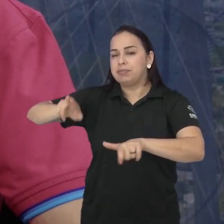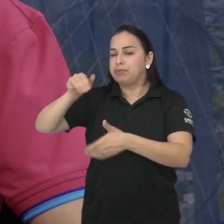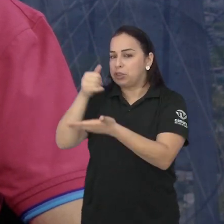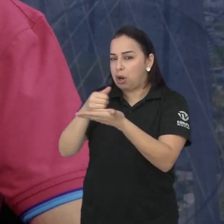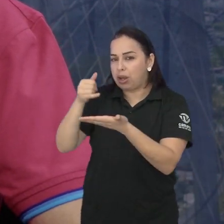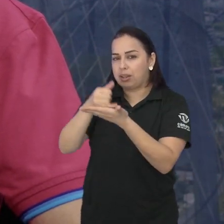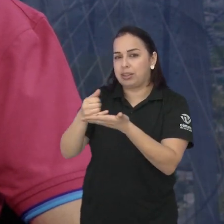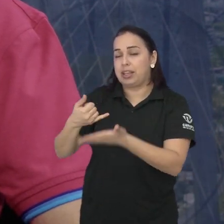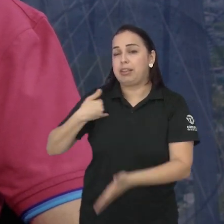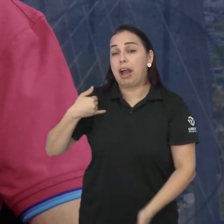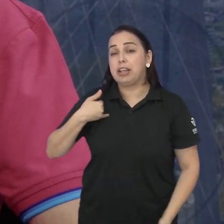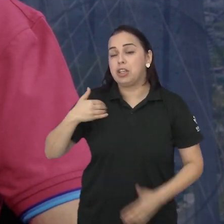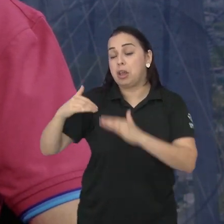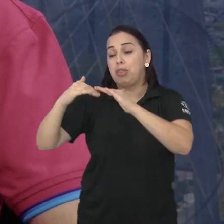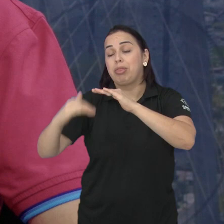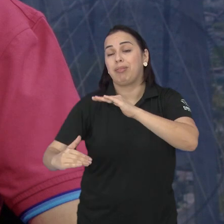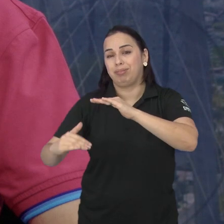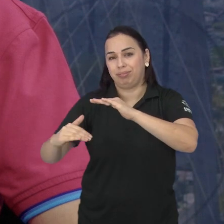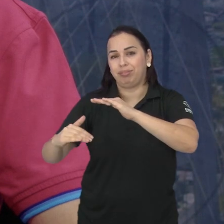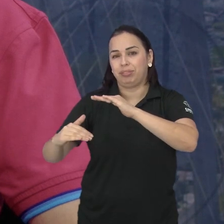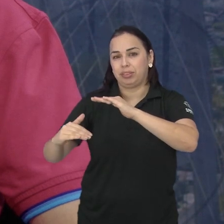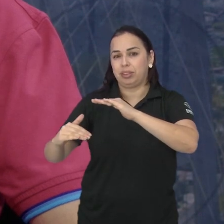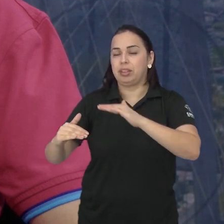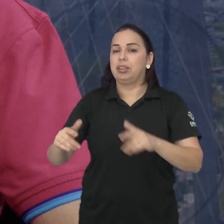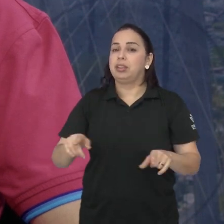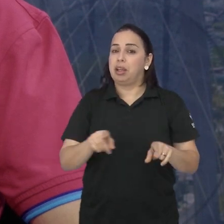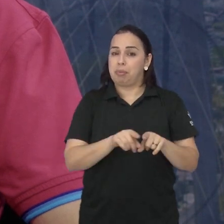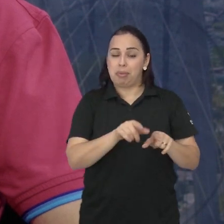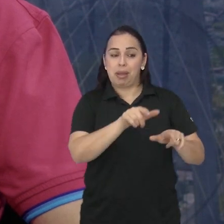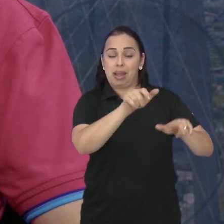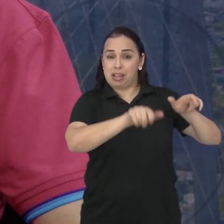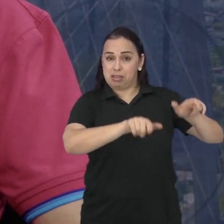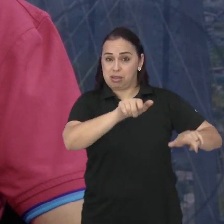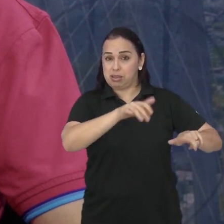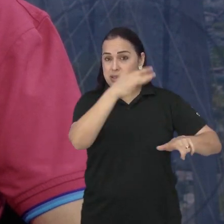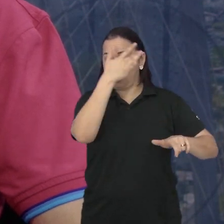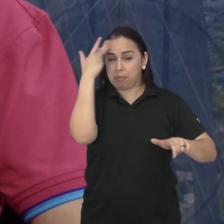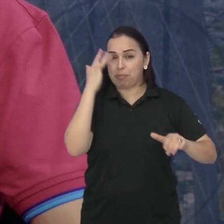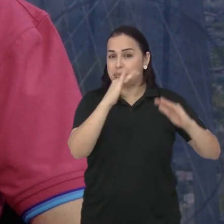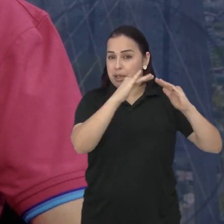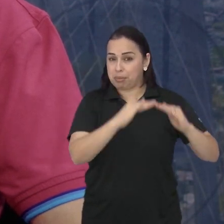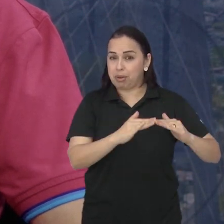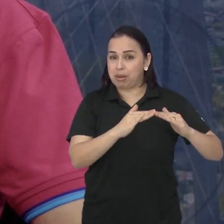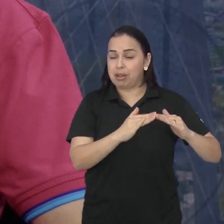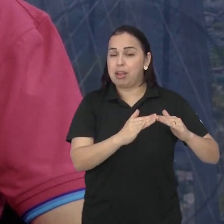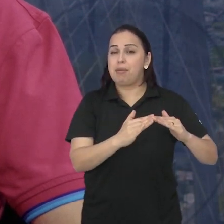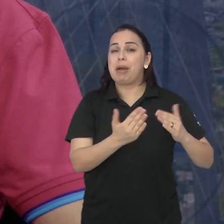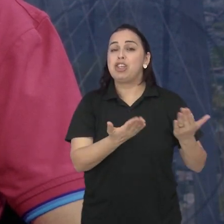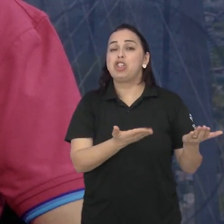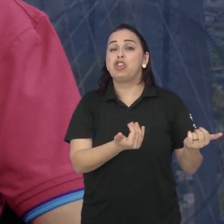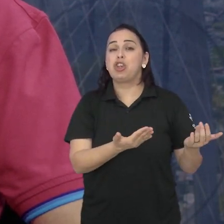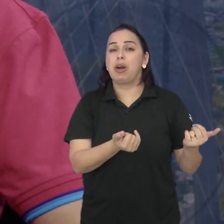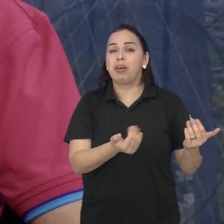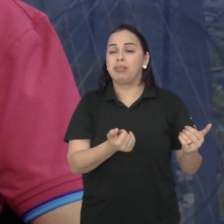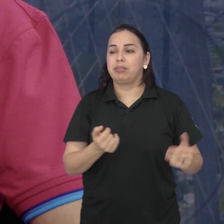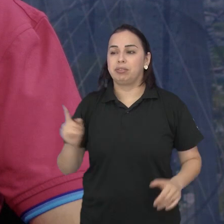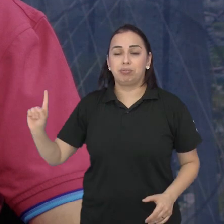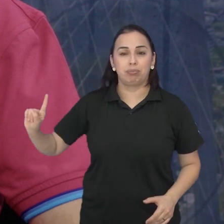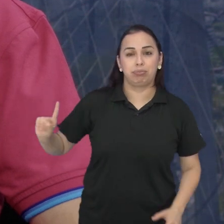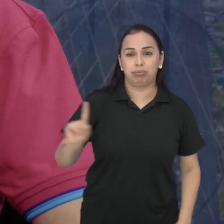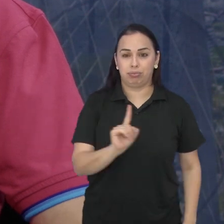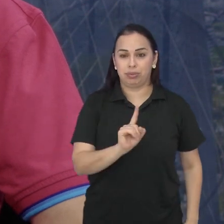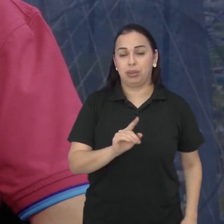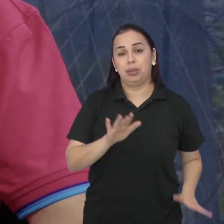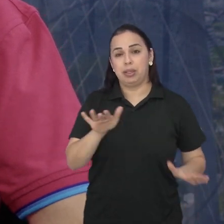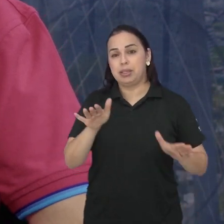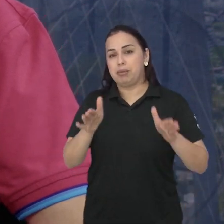jovens. Então, a população de rua também tem ficado mais jovem. Ela tem vindo mais cedo para a rua. A gente